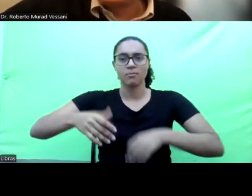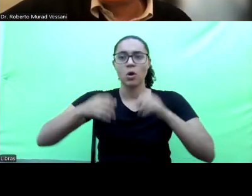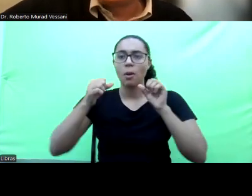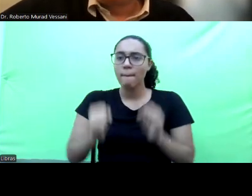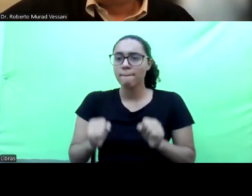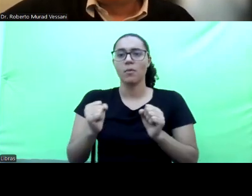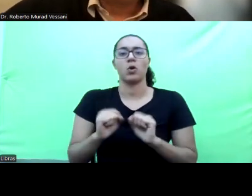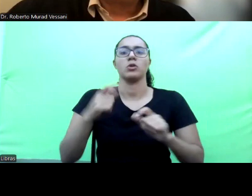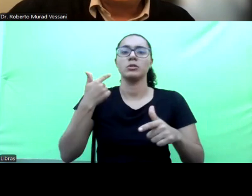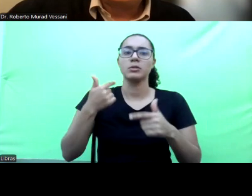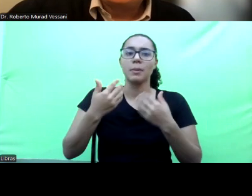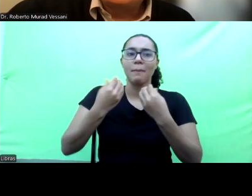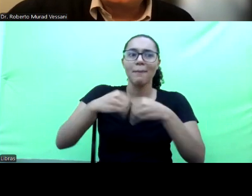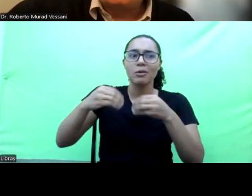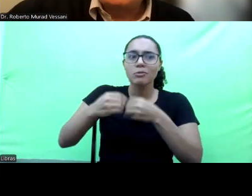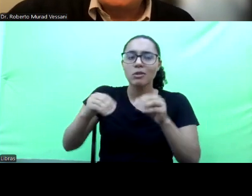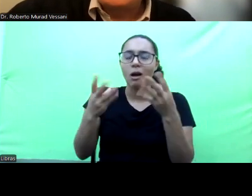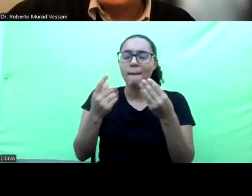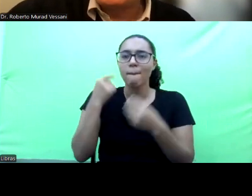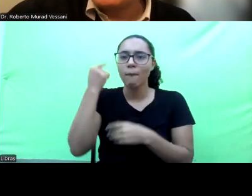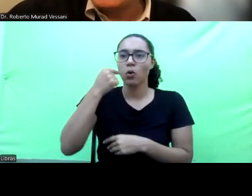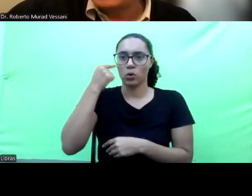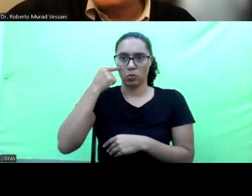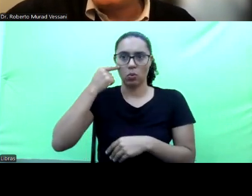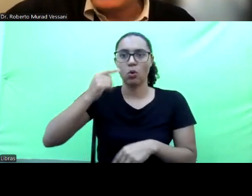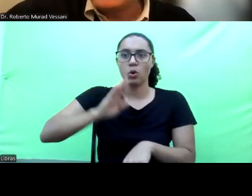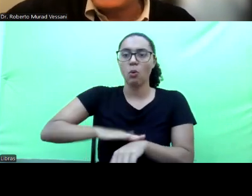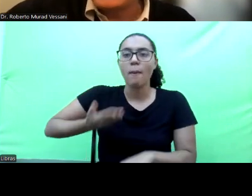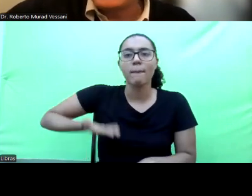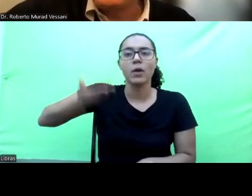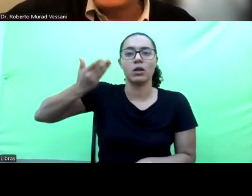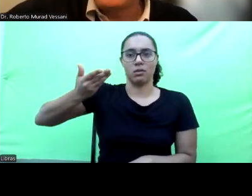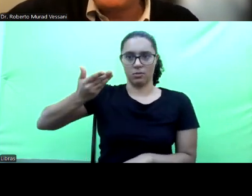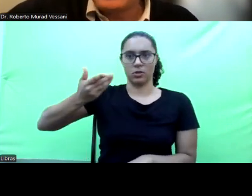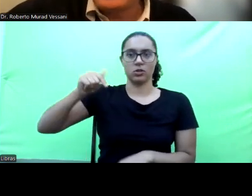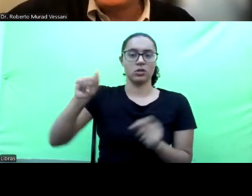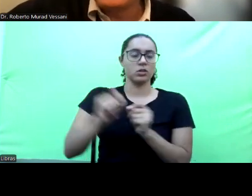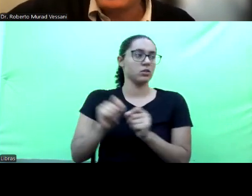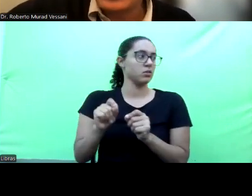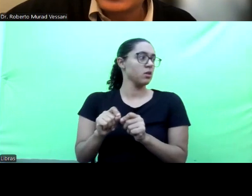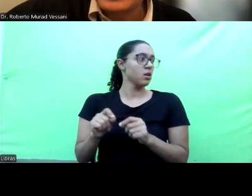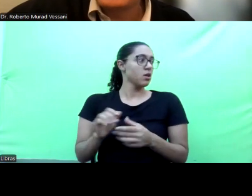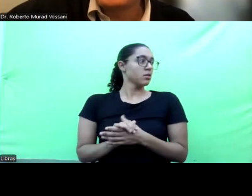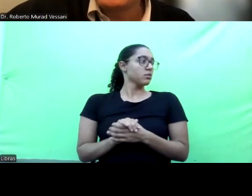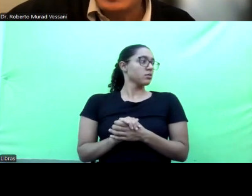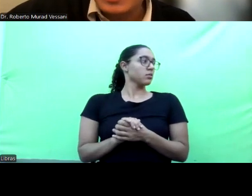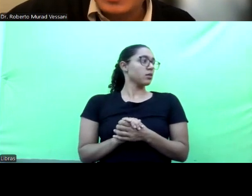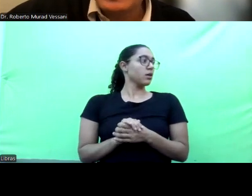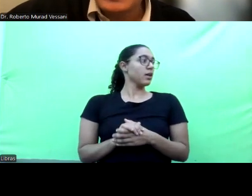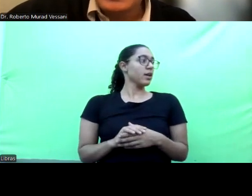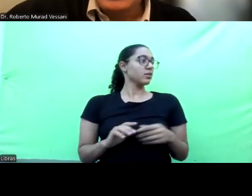os olhos e causar um aumento da pressão se a pessoa faz essa atividade com frequência, isso pode trazer